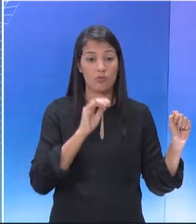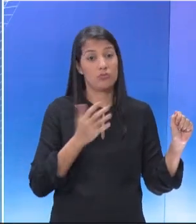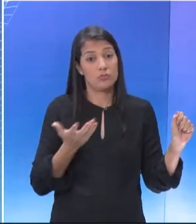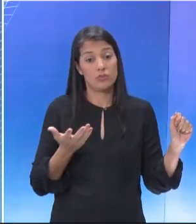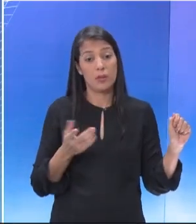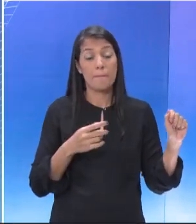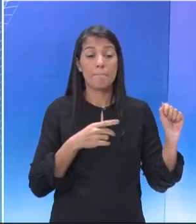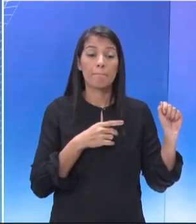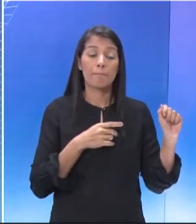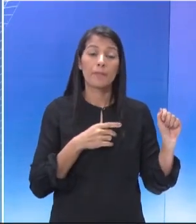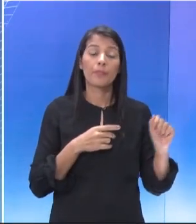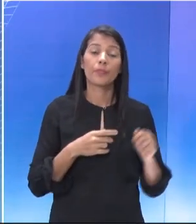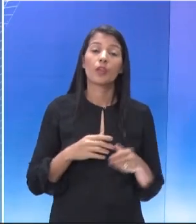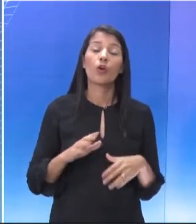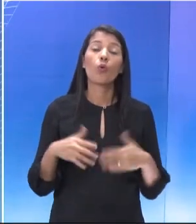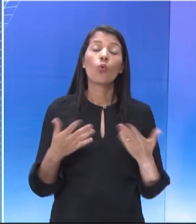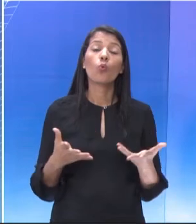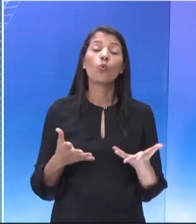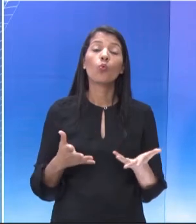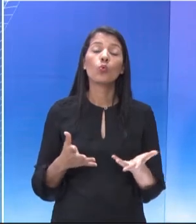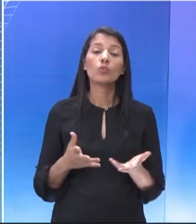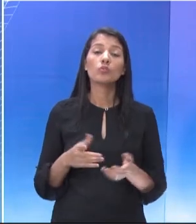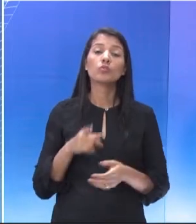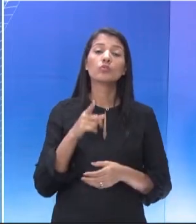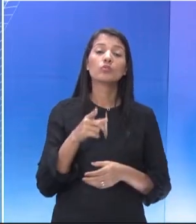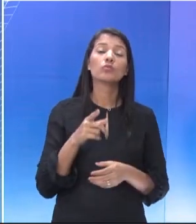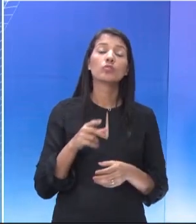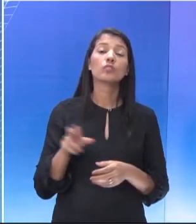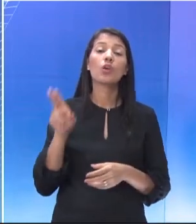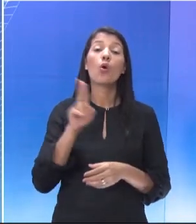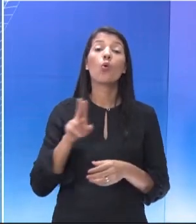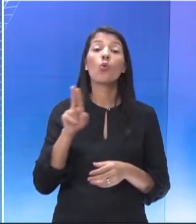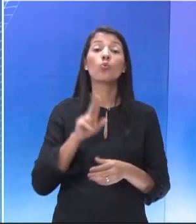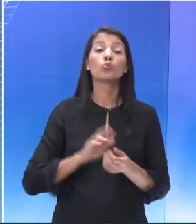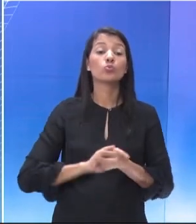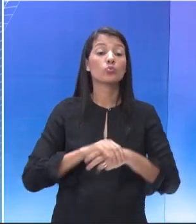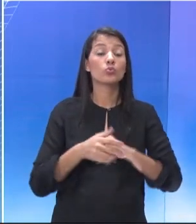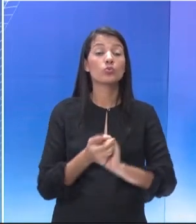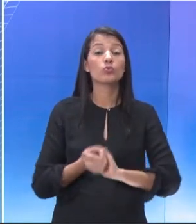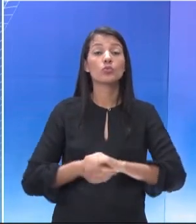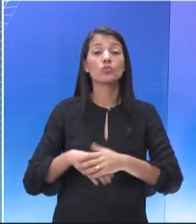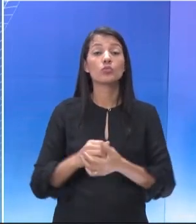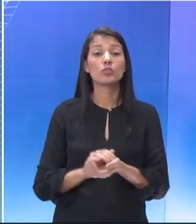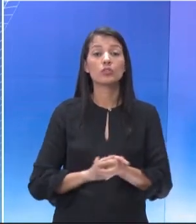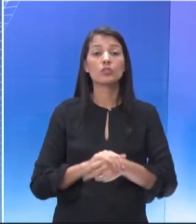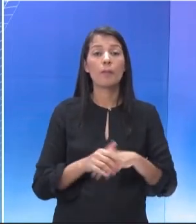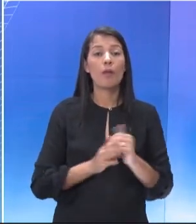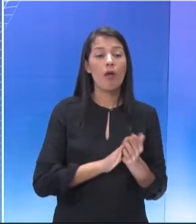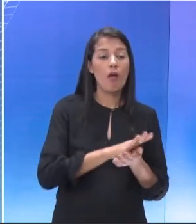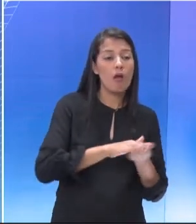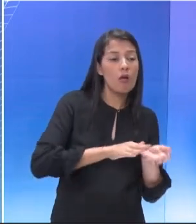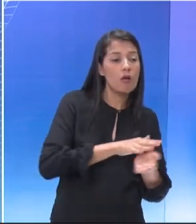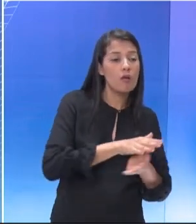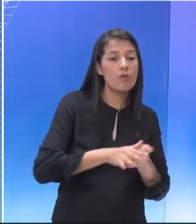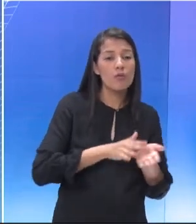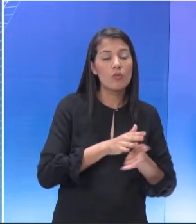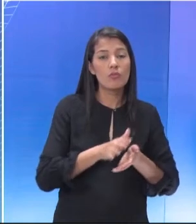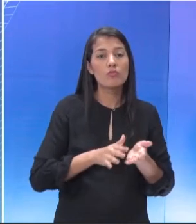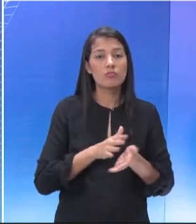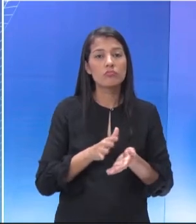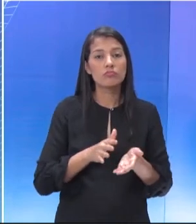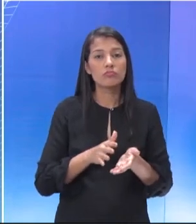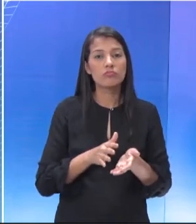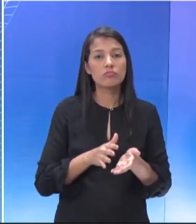sua mãe, você utiliza o detergente, você vê que a gordura ela é quebrada, não é isso? Então qual que é a função da emulsificação? É